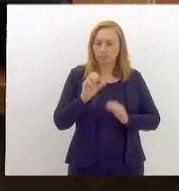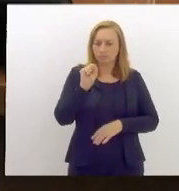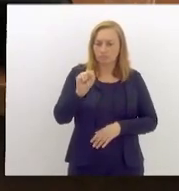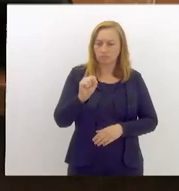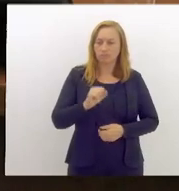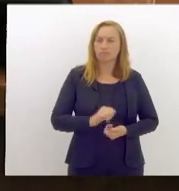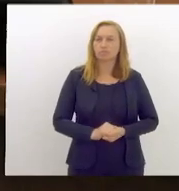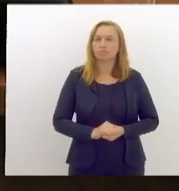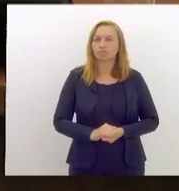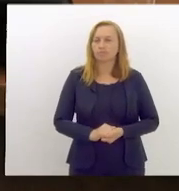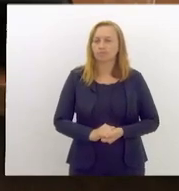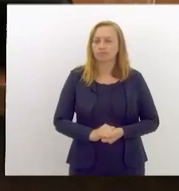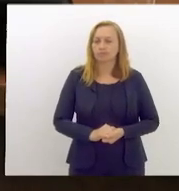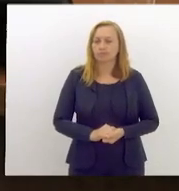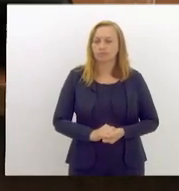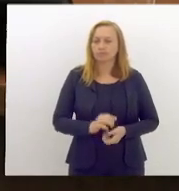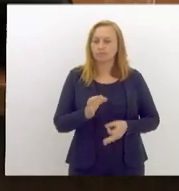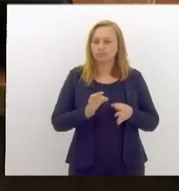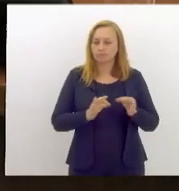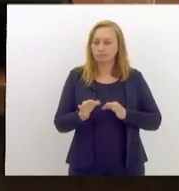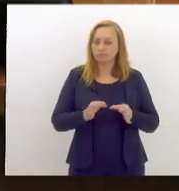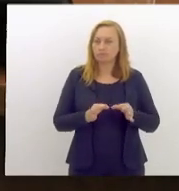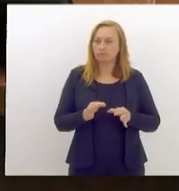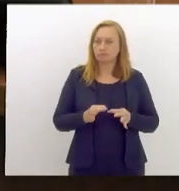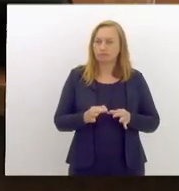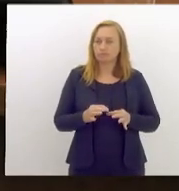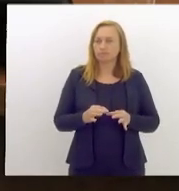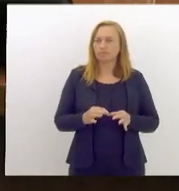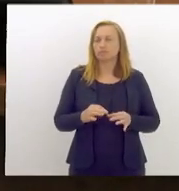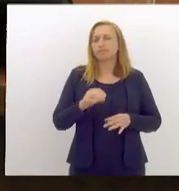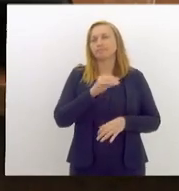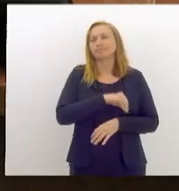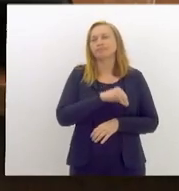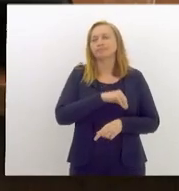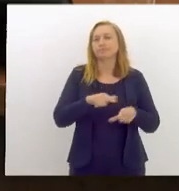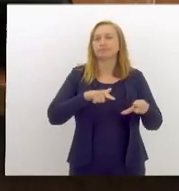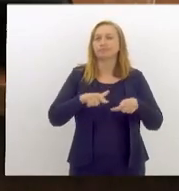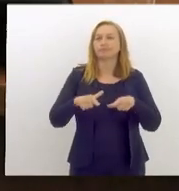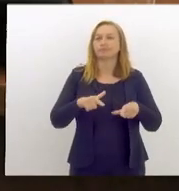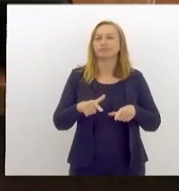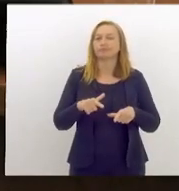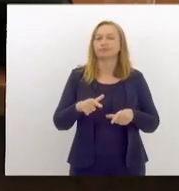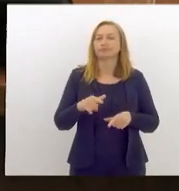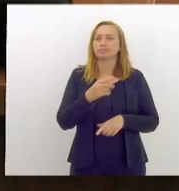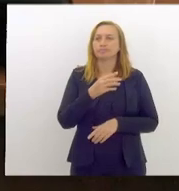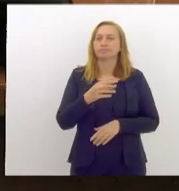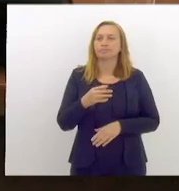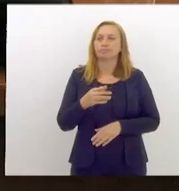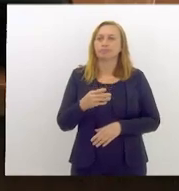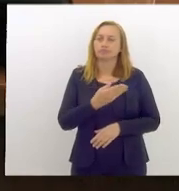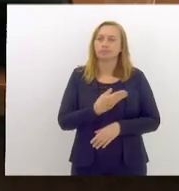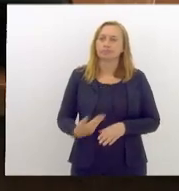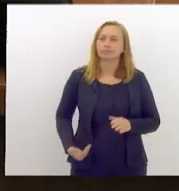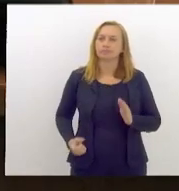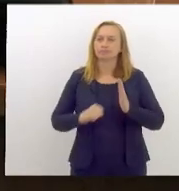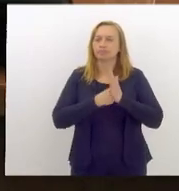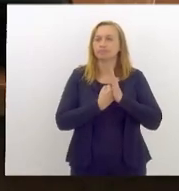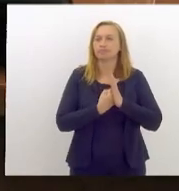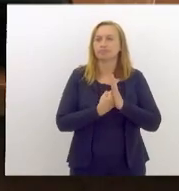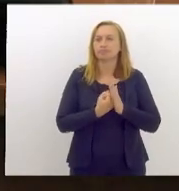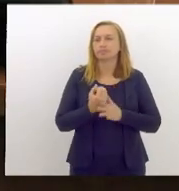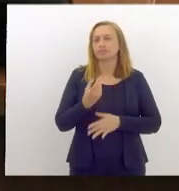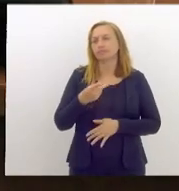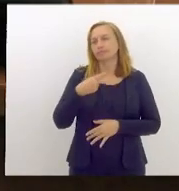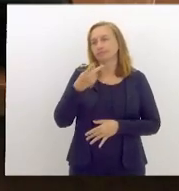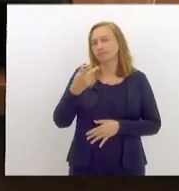são as ruas em planos de cargos e salários que o governador vetou e a justificativa